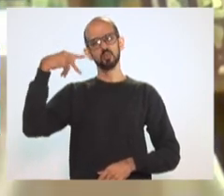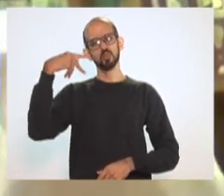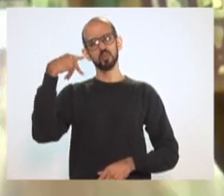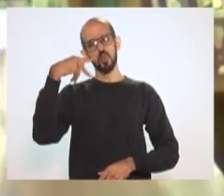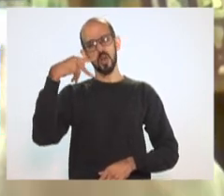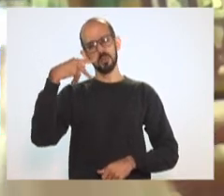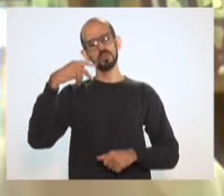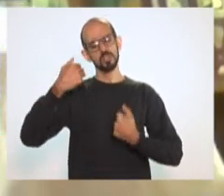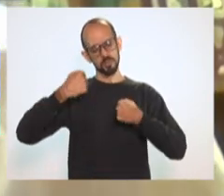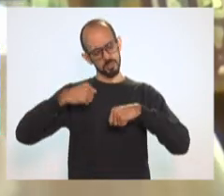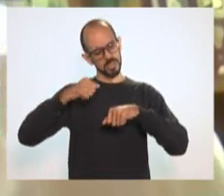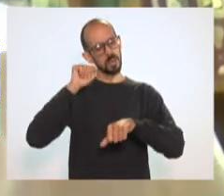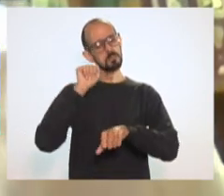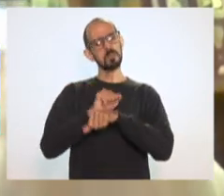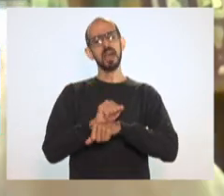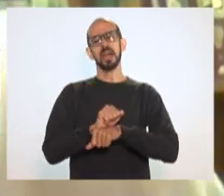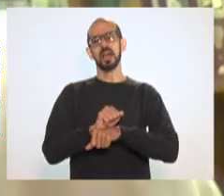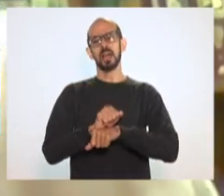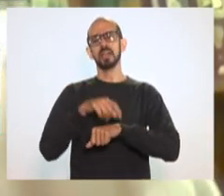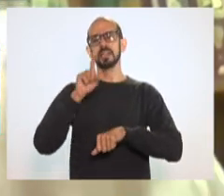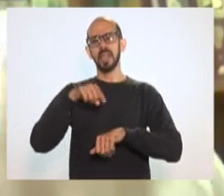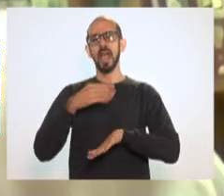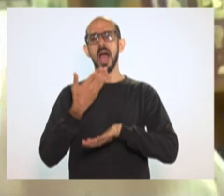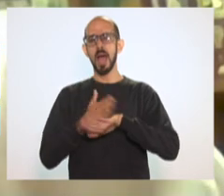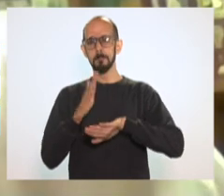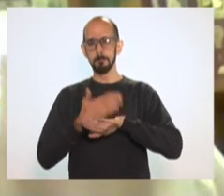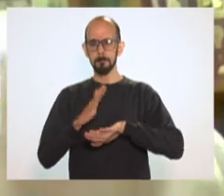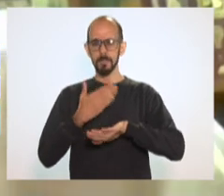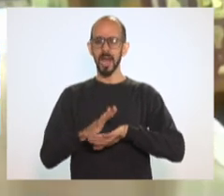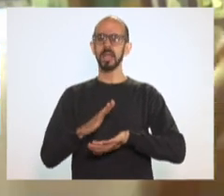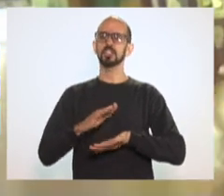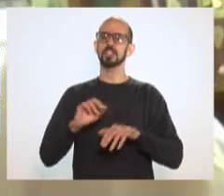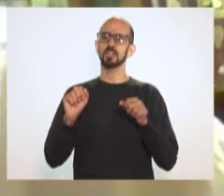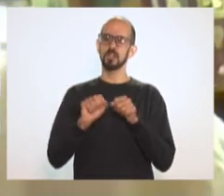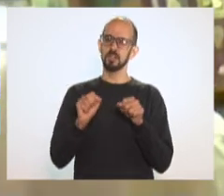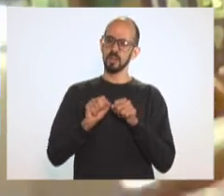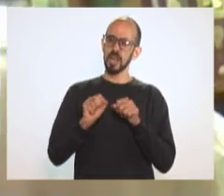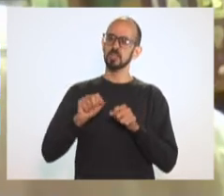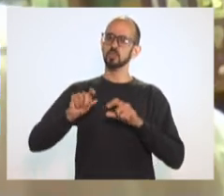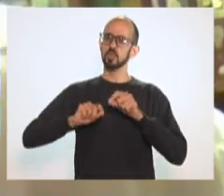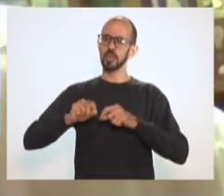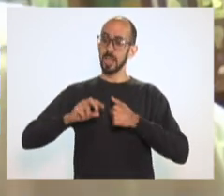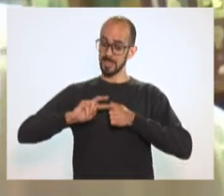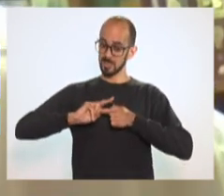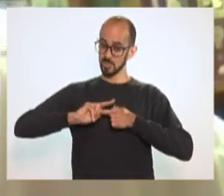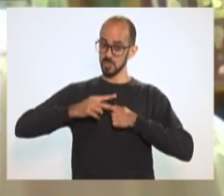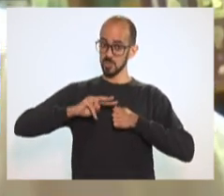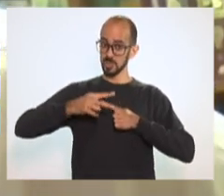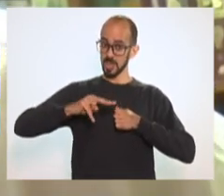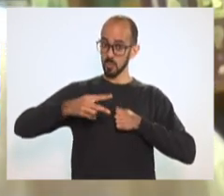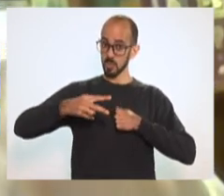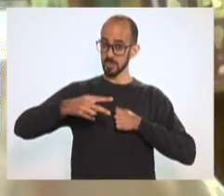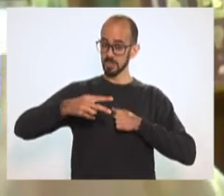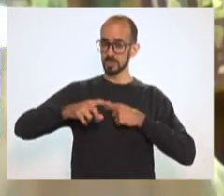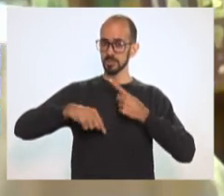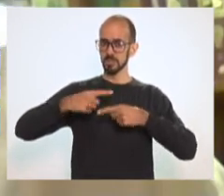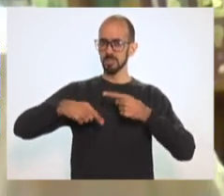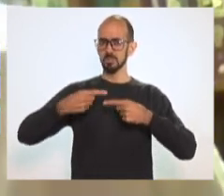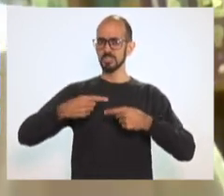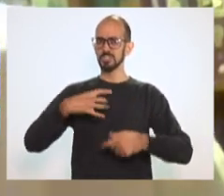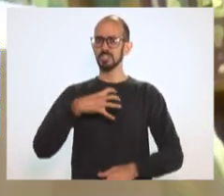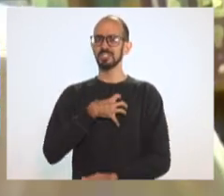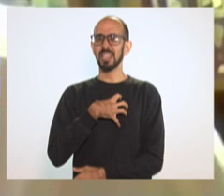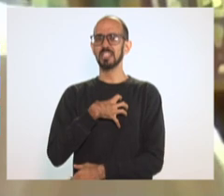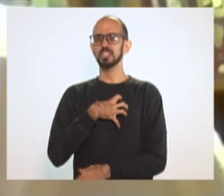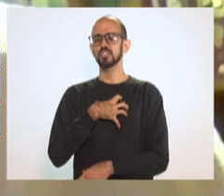prática porque essa é a prática que acaba fazendo com que o efeito seja sentido dessa maneira com